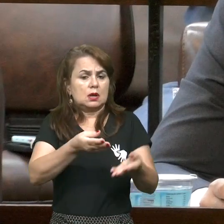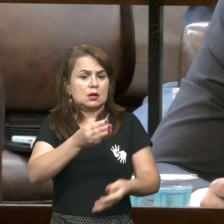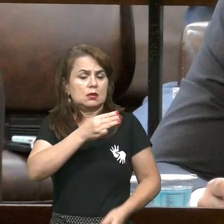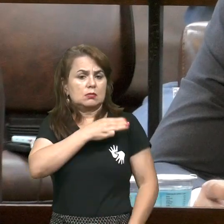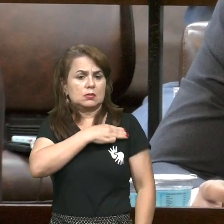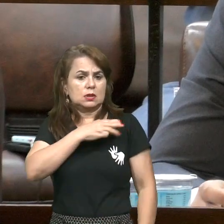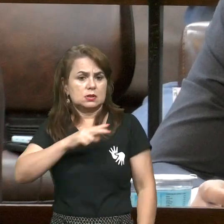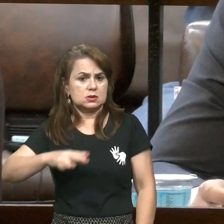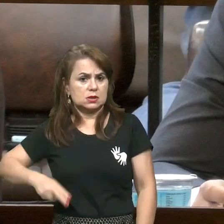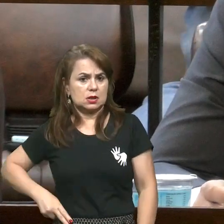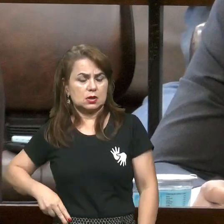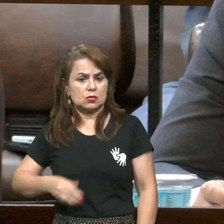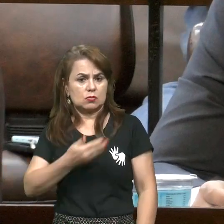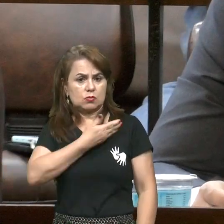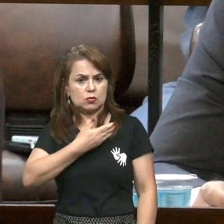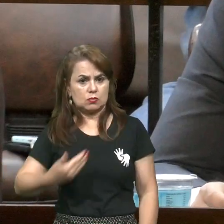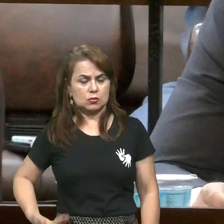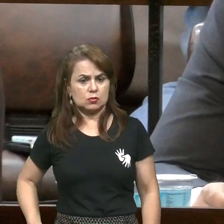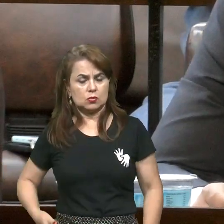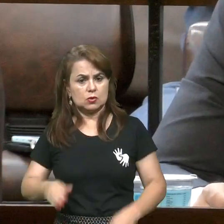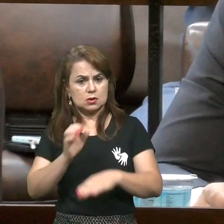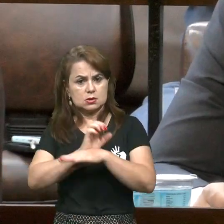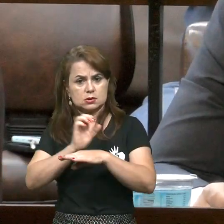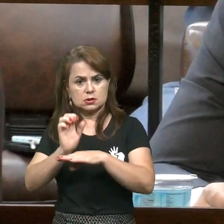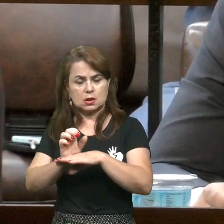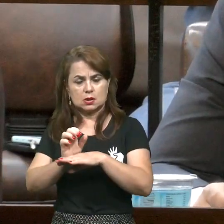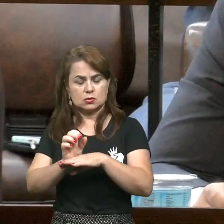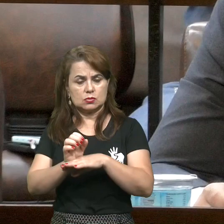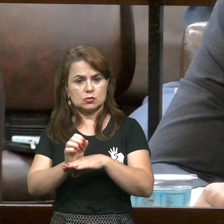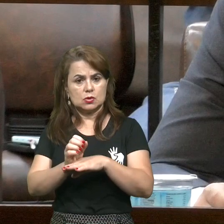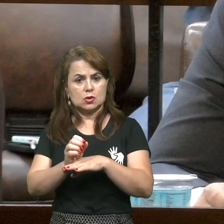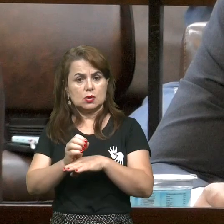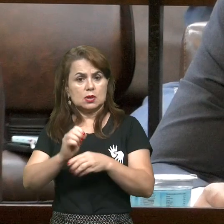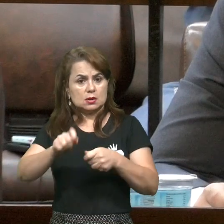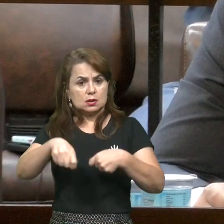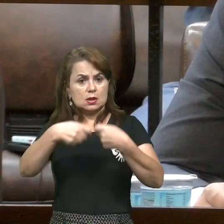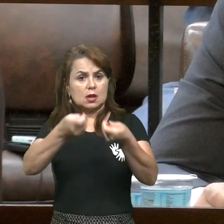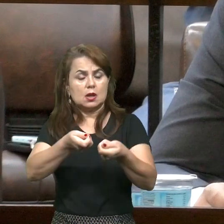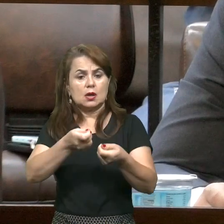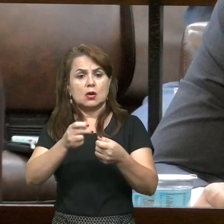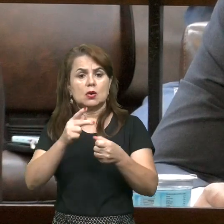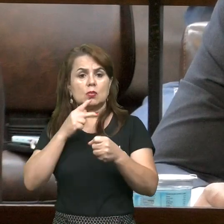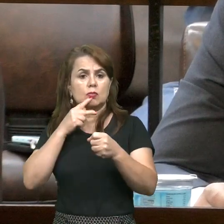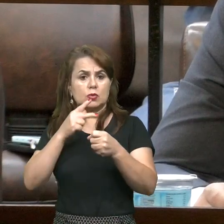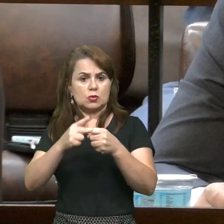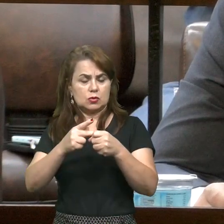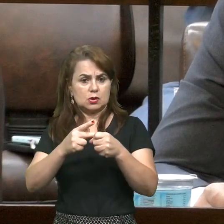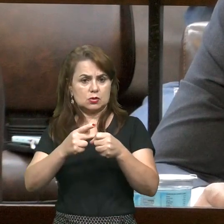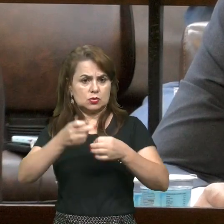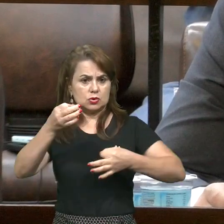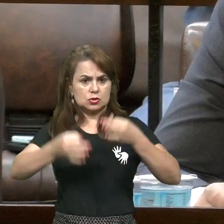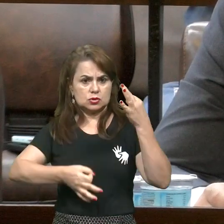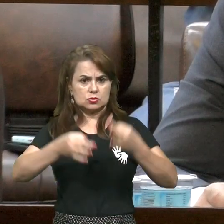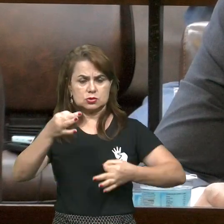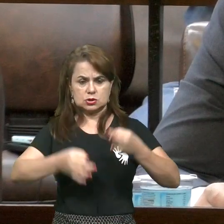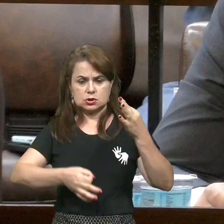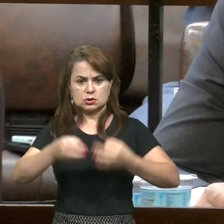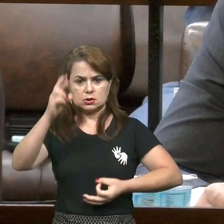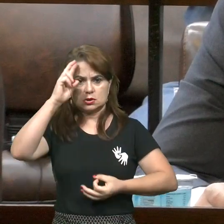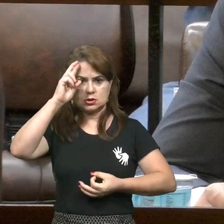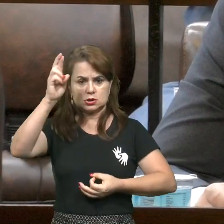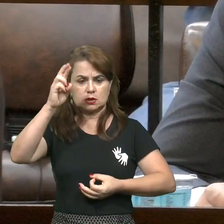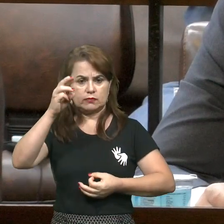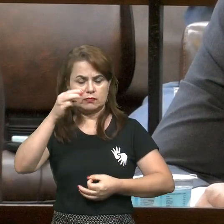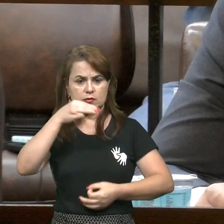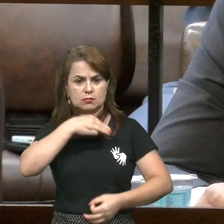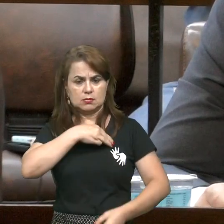Estadual, na pessoa do Procurador-Geral de Justiça na cidade de São Paulo, que é o chefe do Ministério Público do